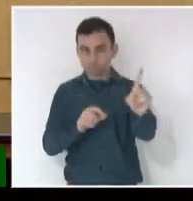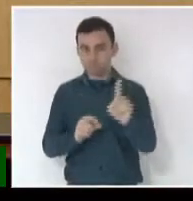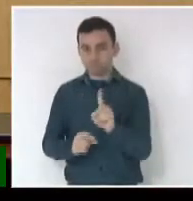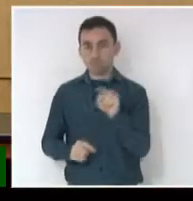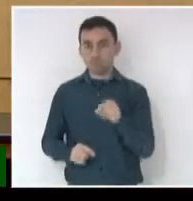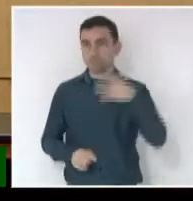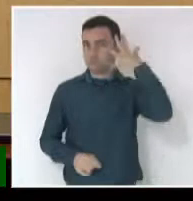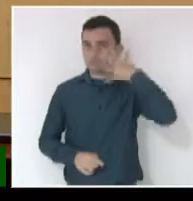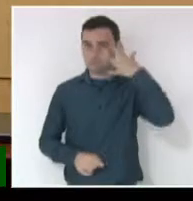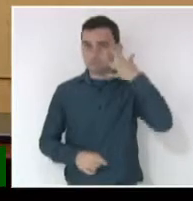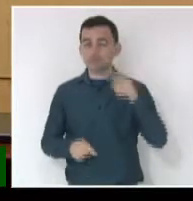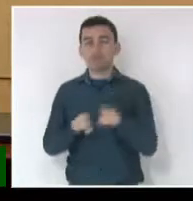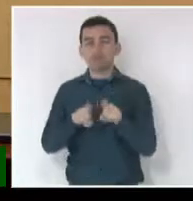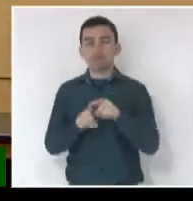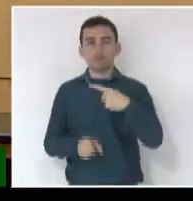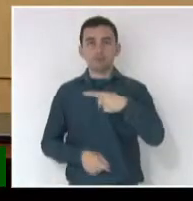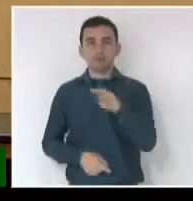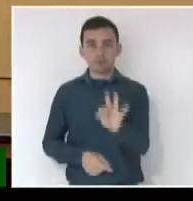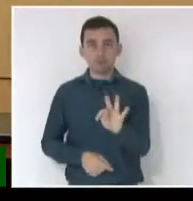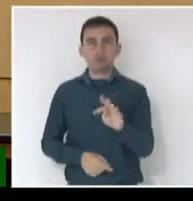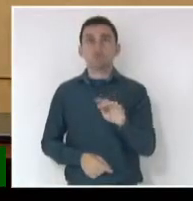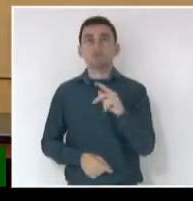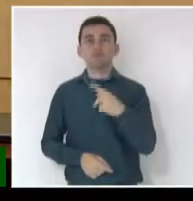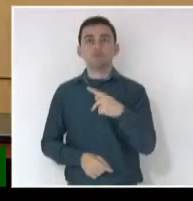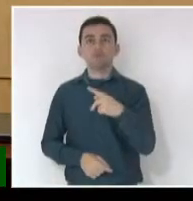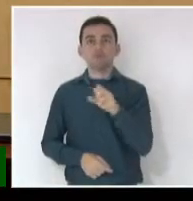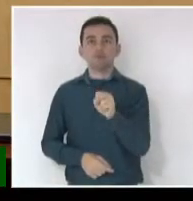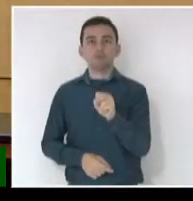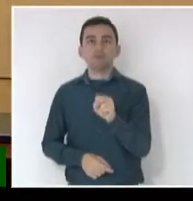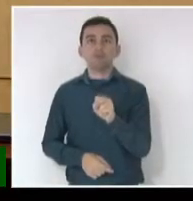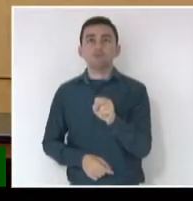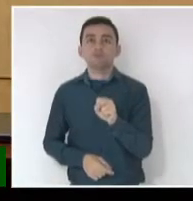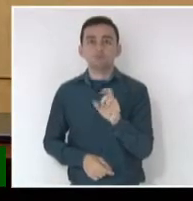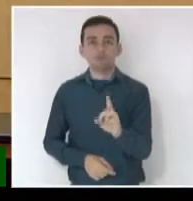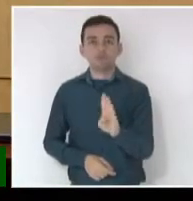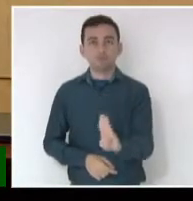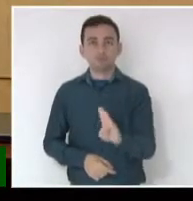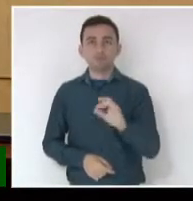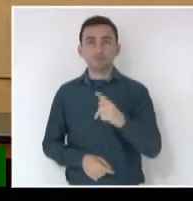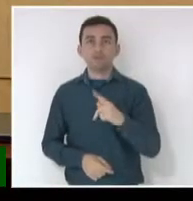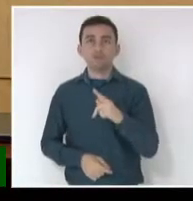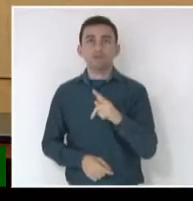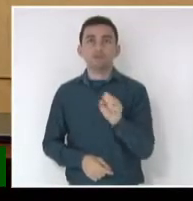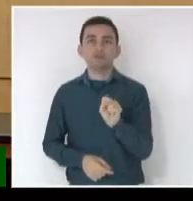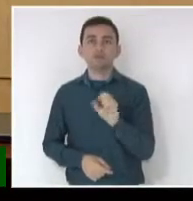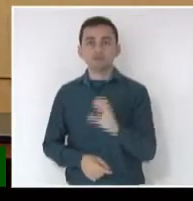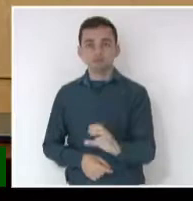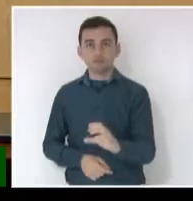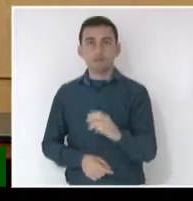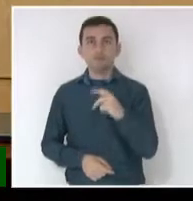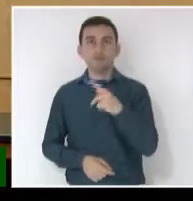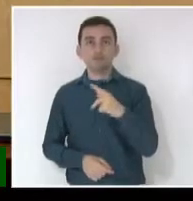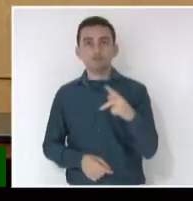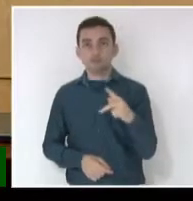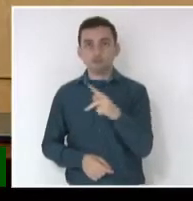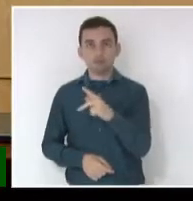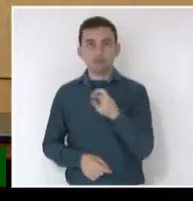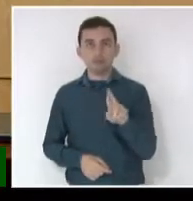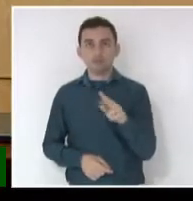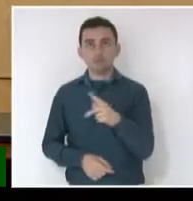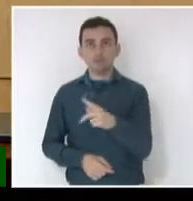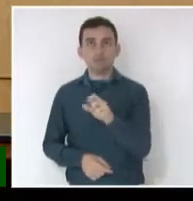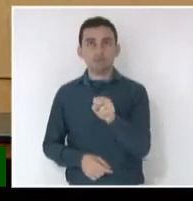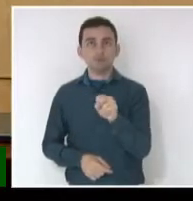dos Trabalhadores, depois PSDB, PSC, Bloco Parlamentar PP, PR, PSB e Podemos, e,